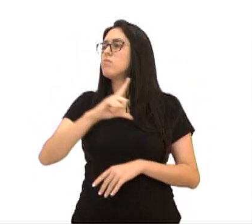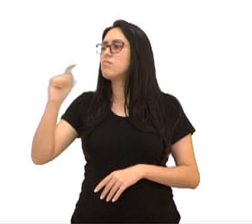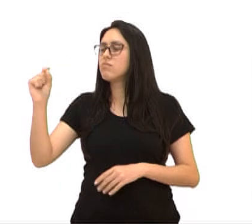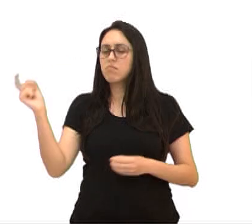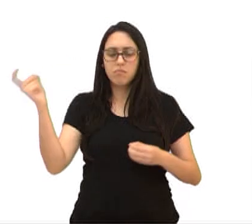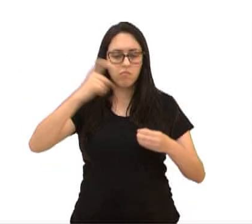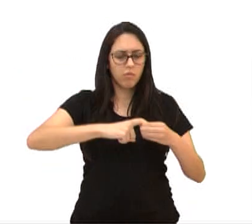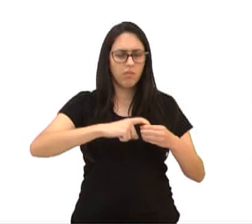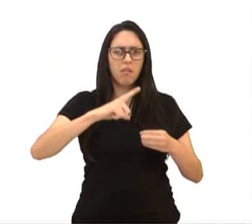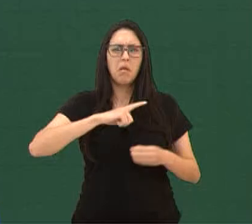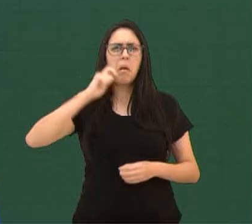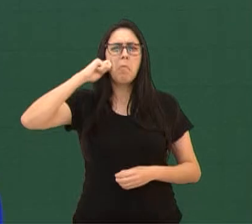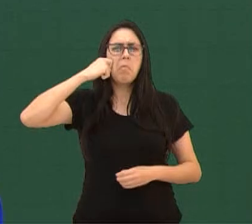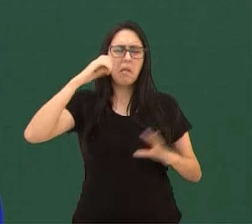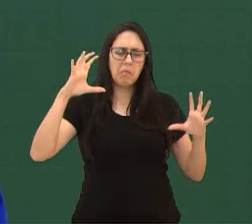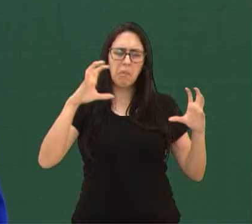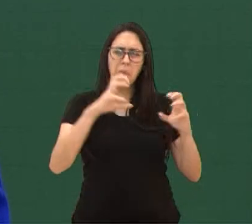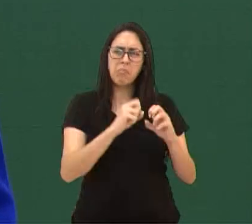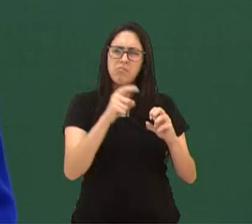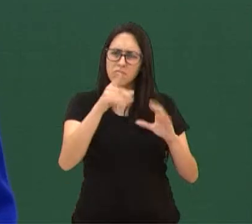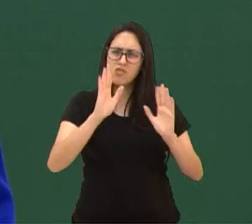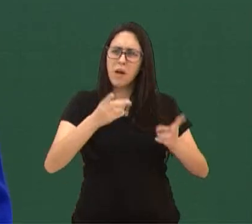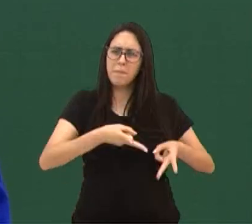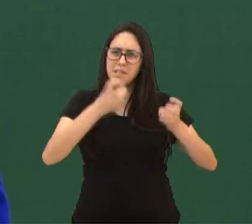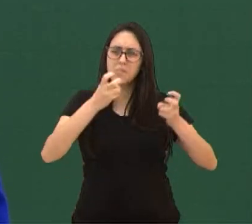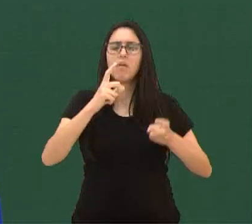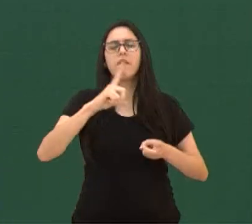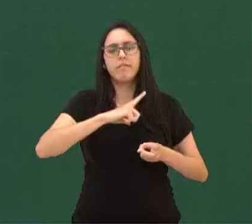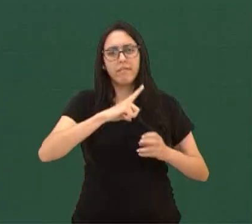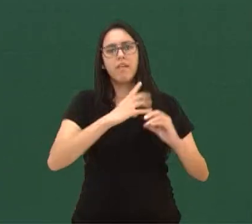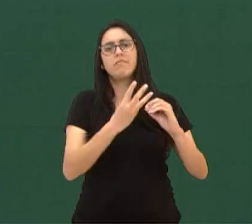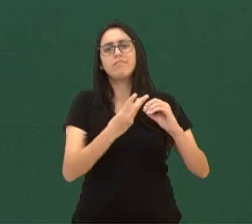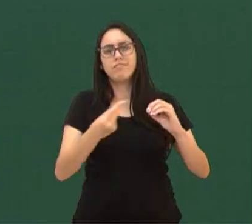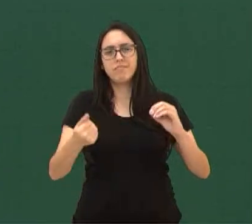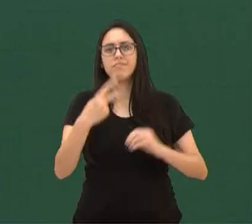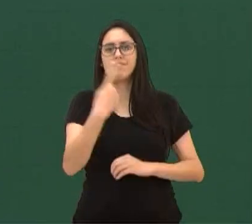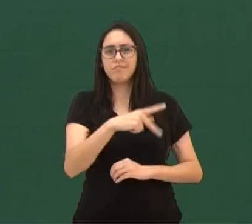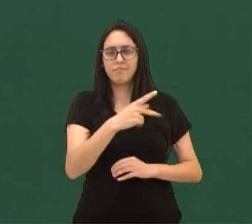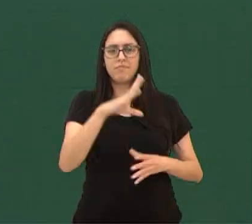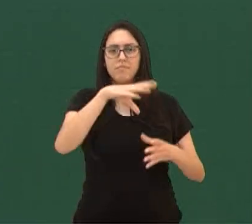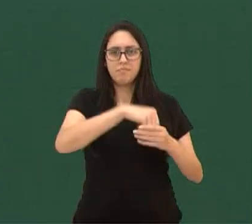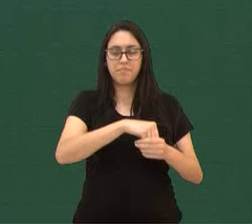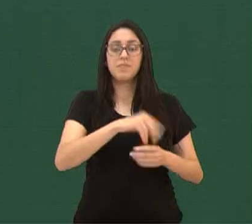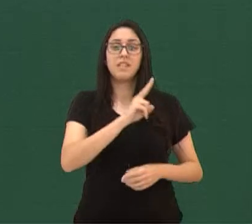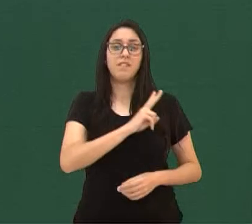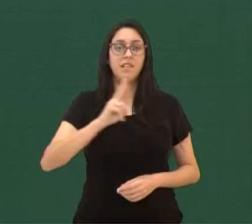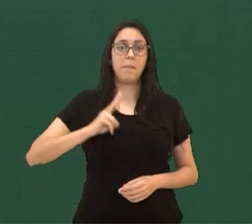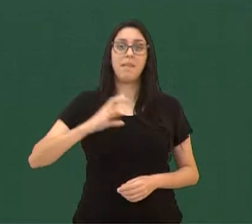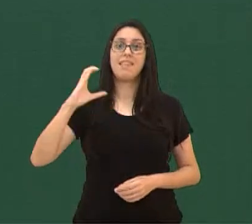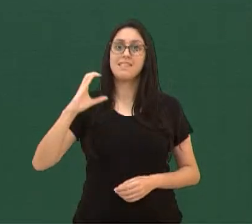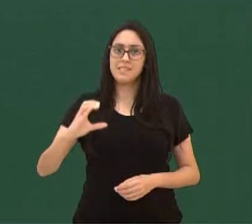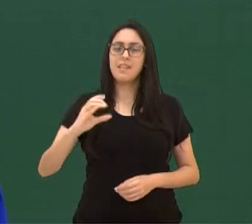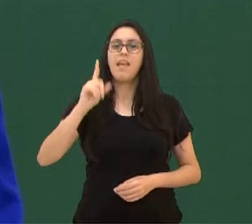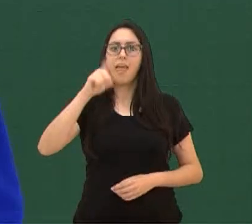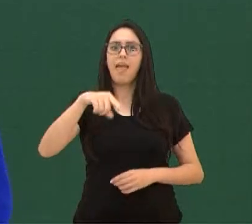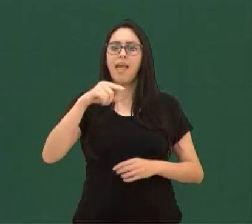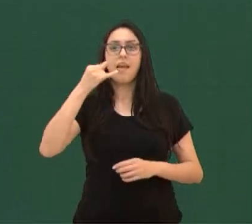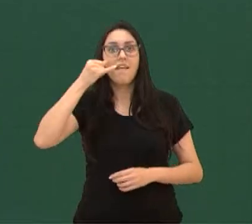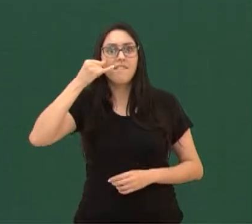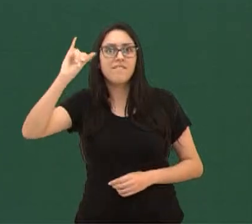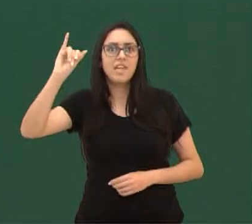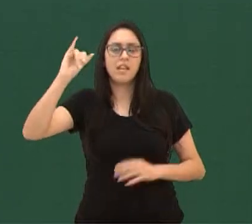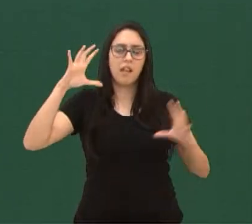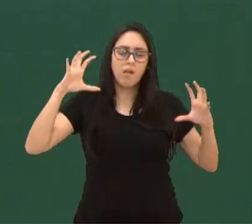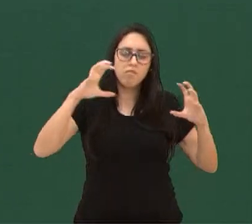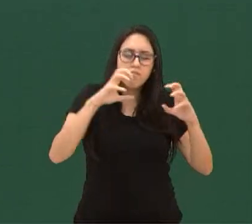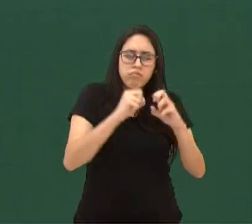ela começa a ficar toda escura. Esse é o processo de oxidação que acontece na fruta. E a vitamina C, ela é um antioxidante, então ela